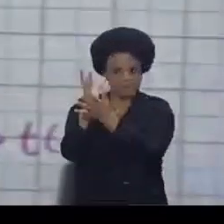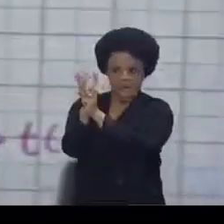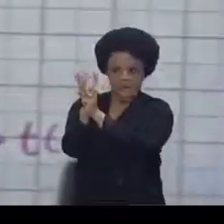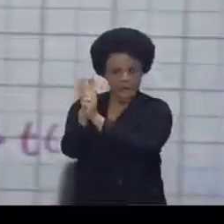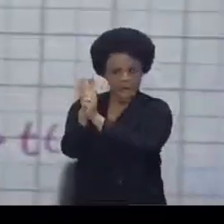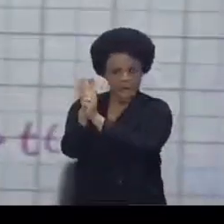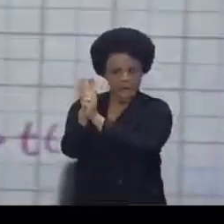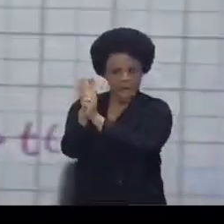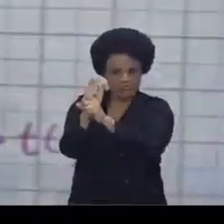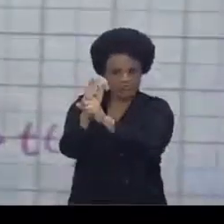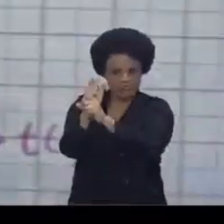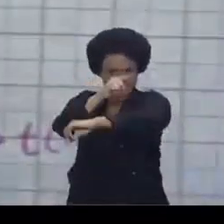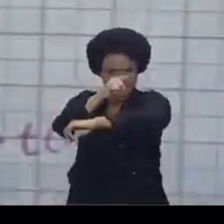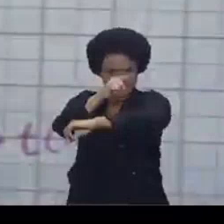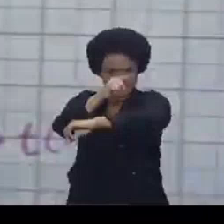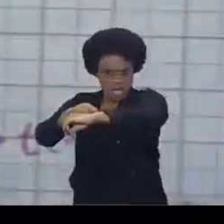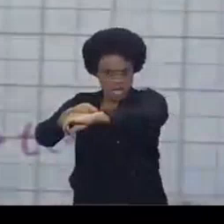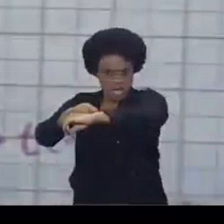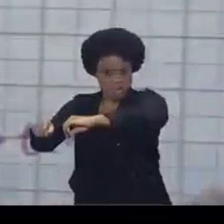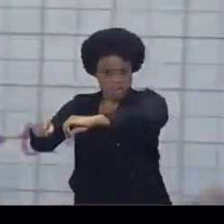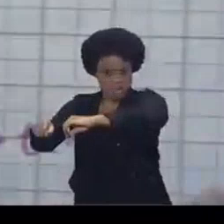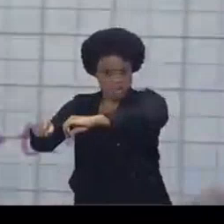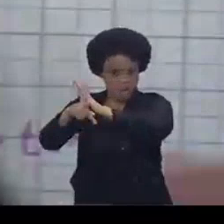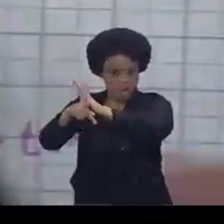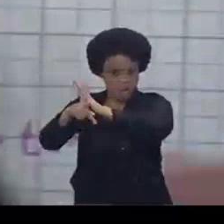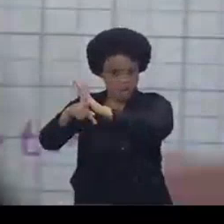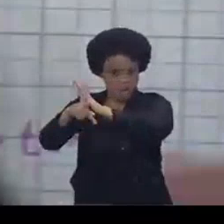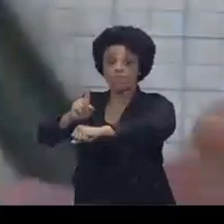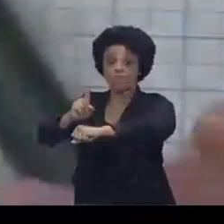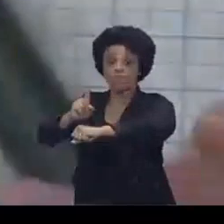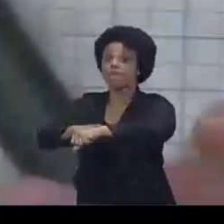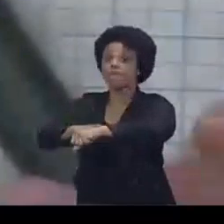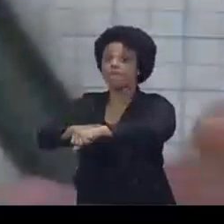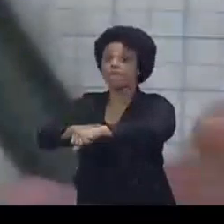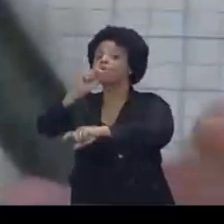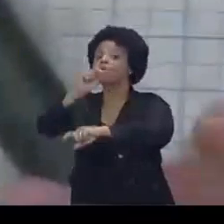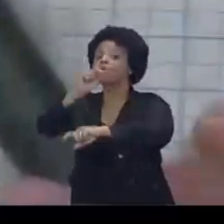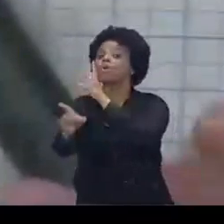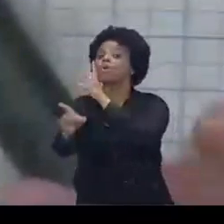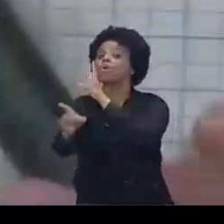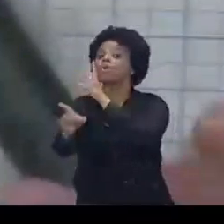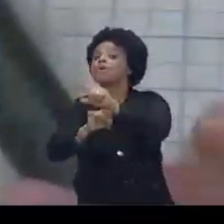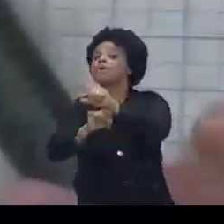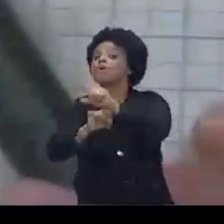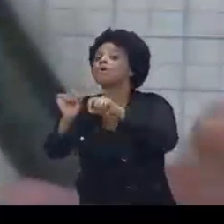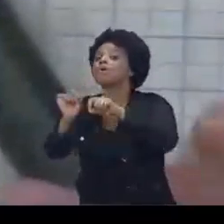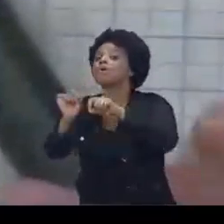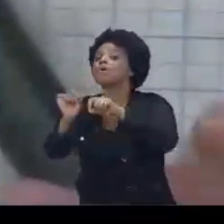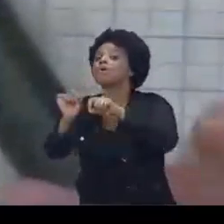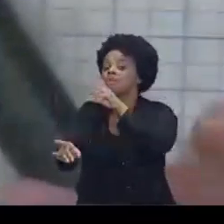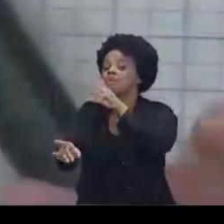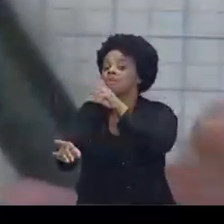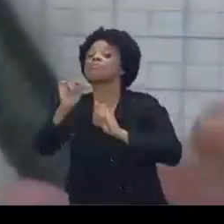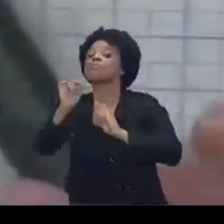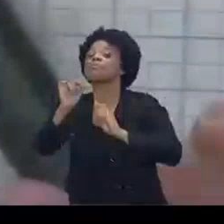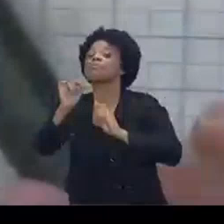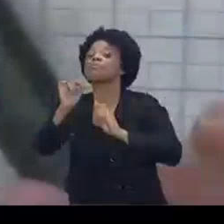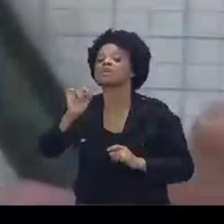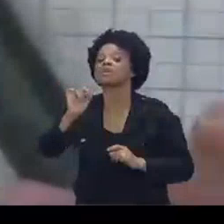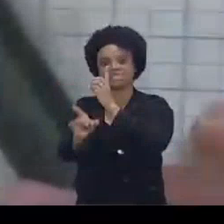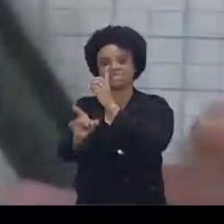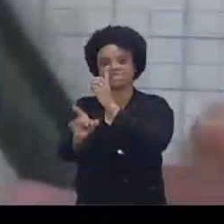tempo, naturalmente você vai encontrar o quê? Você vai encontrar